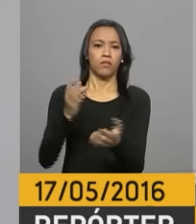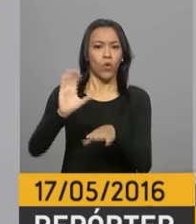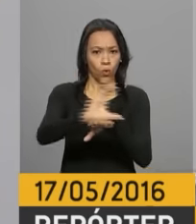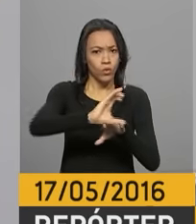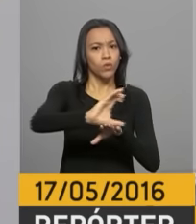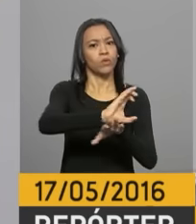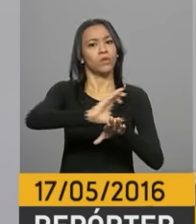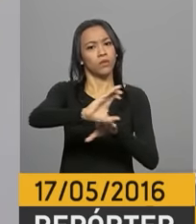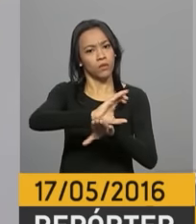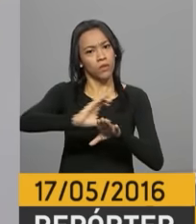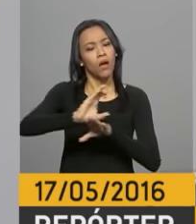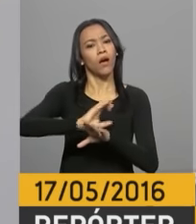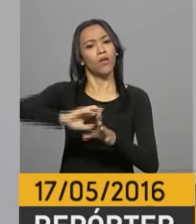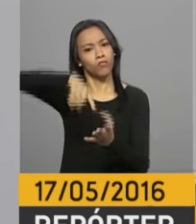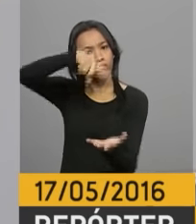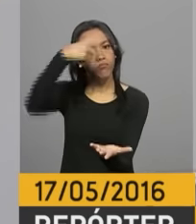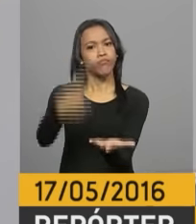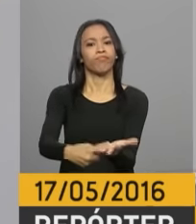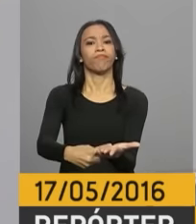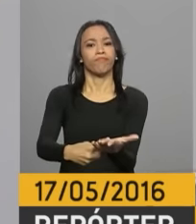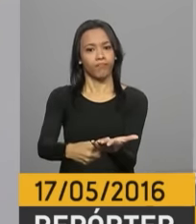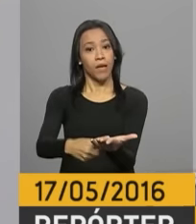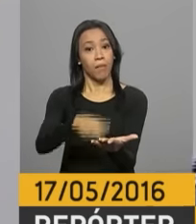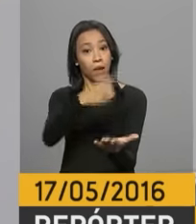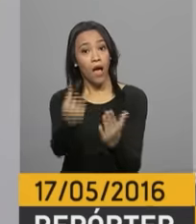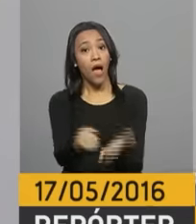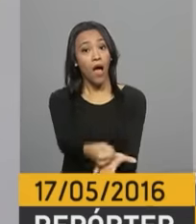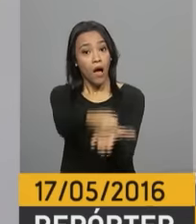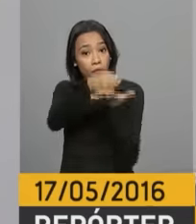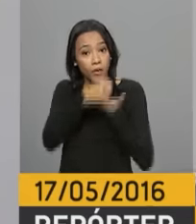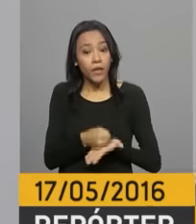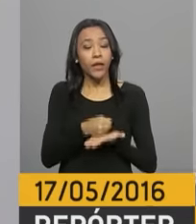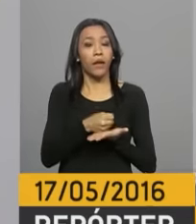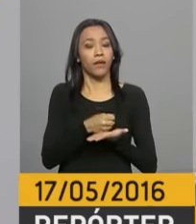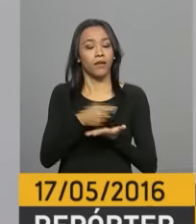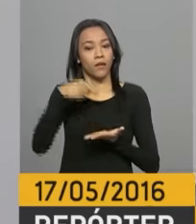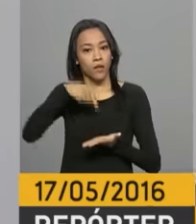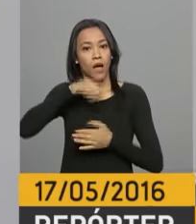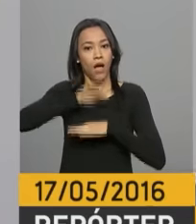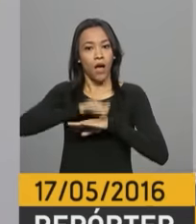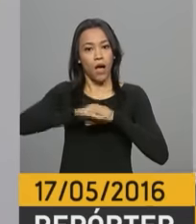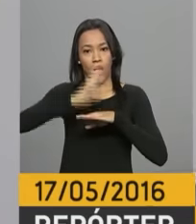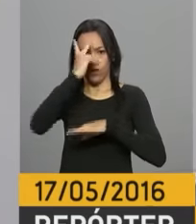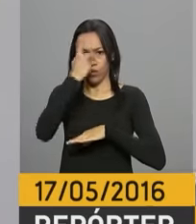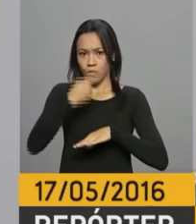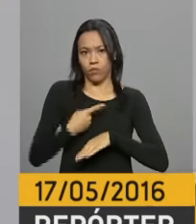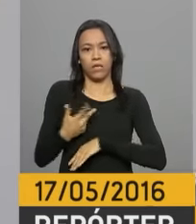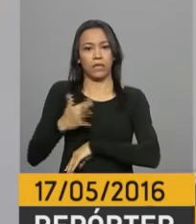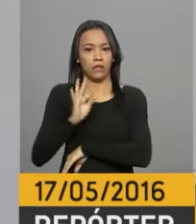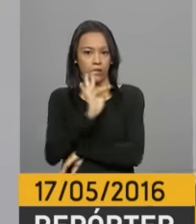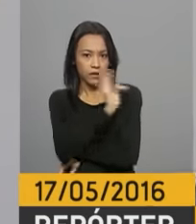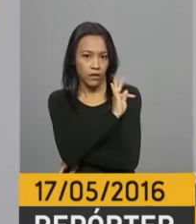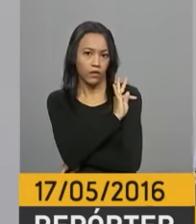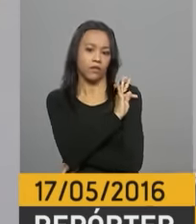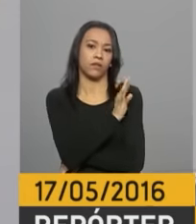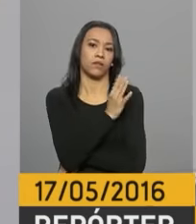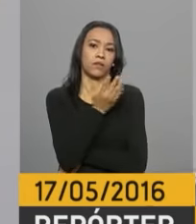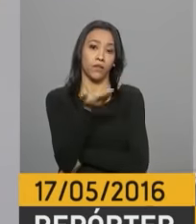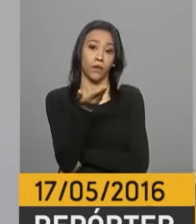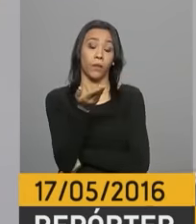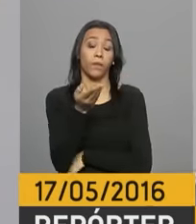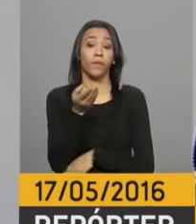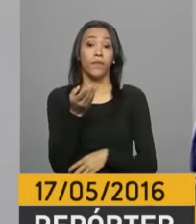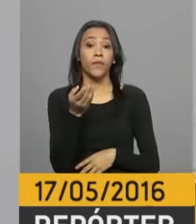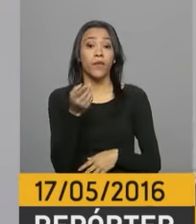muito maior amplitude para a autonomia técnica da decisão. O Banco Central tem autonomia de decisão, ponto. Em dito isso, a questão